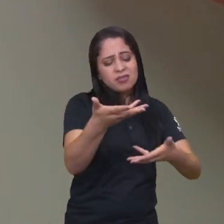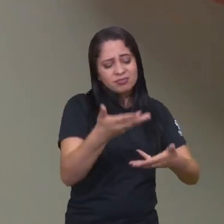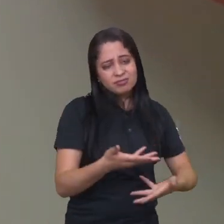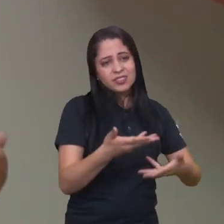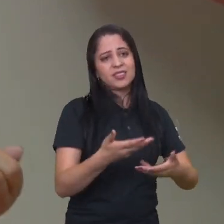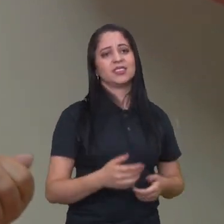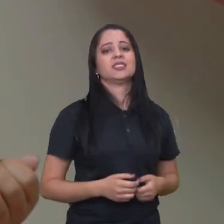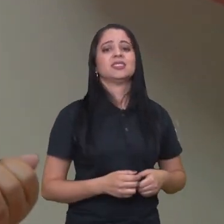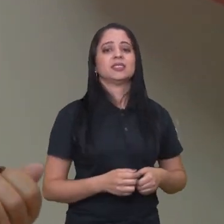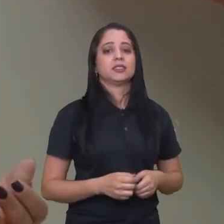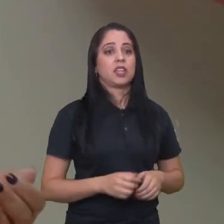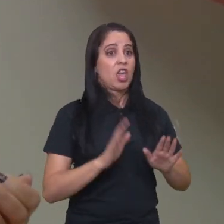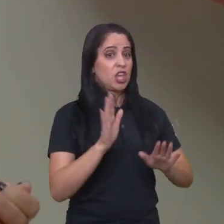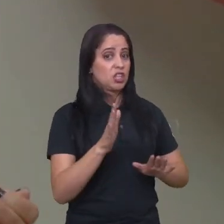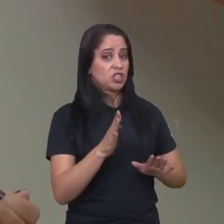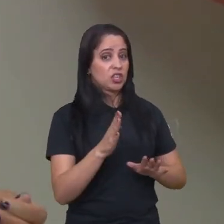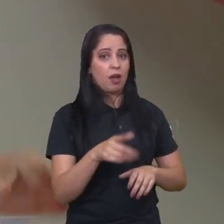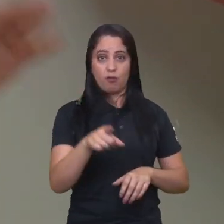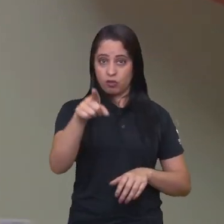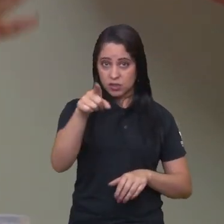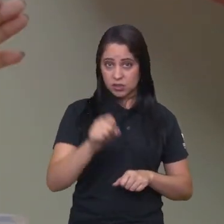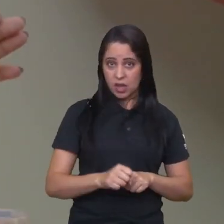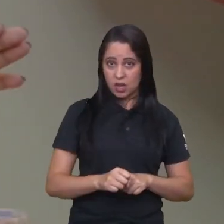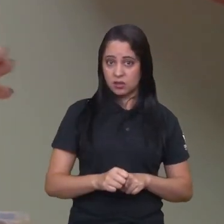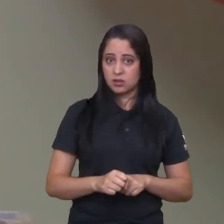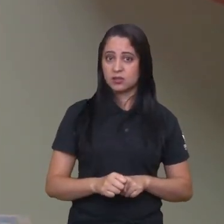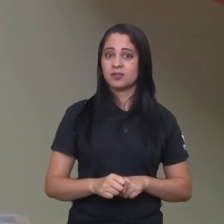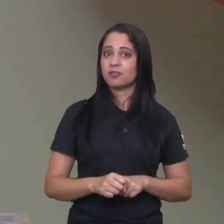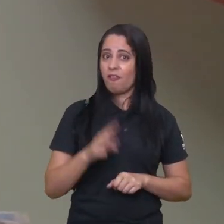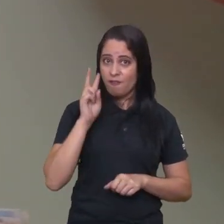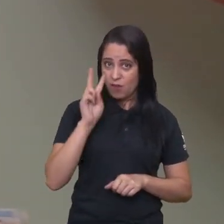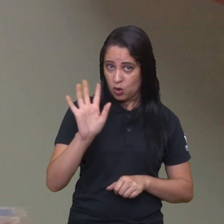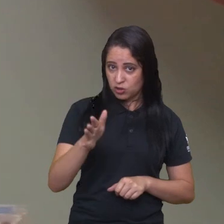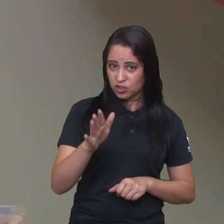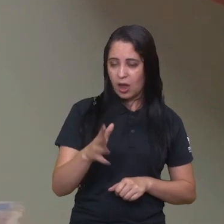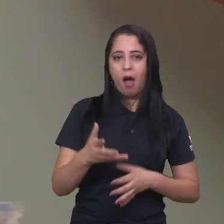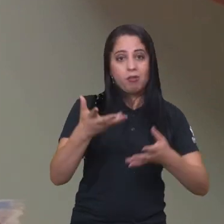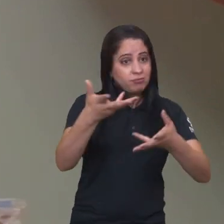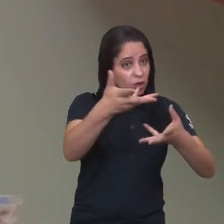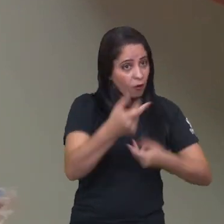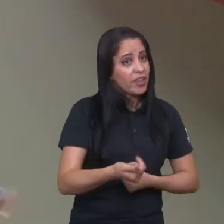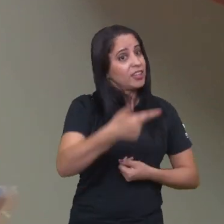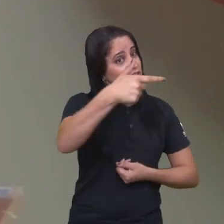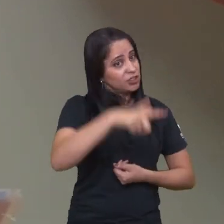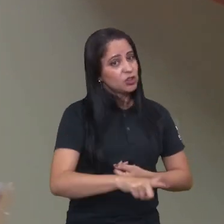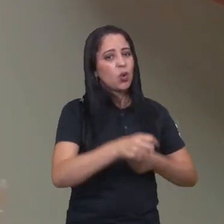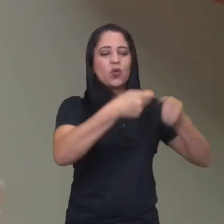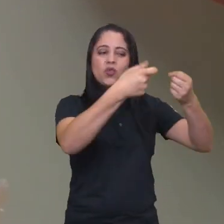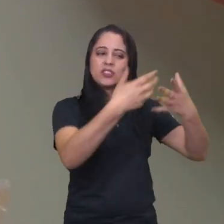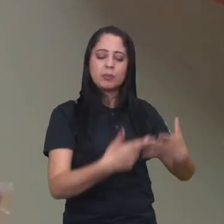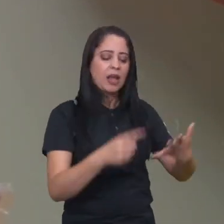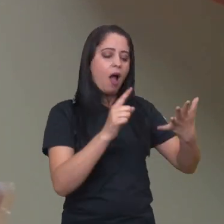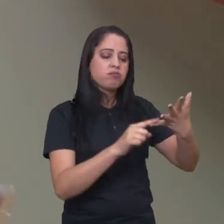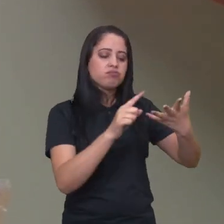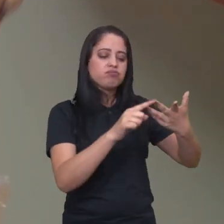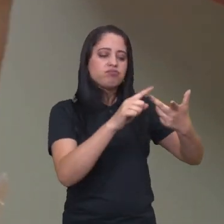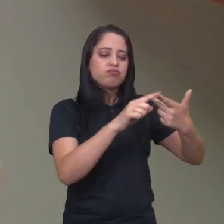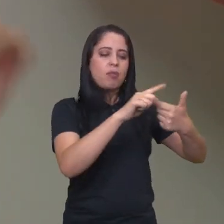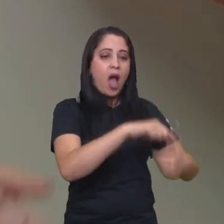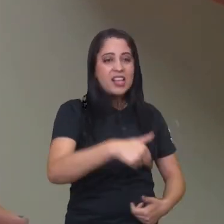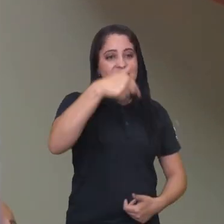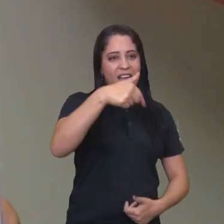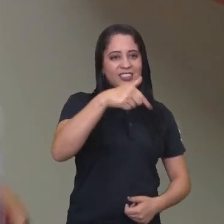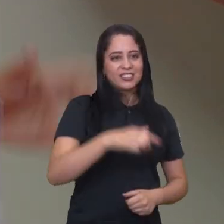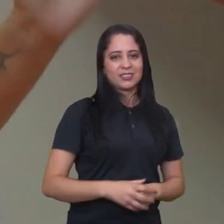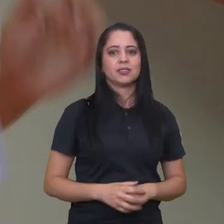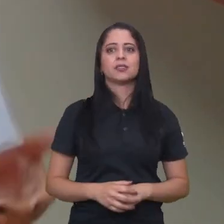Muito obrigada pela sua participação, foi ótimo. E eu já deixo aqui, olha gente, vocês são testemunhas, o convite para você voltar outro dia e para a gente